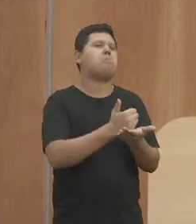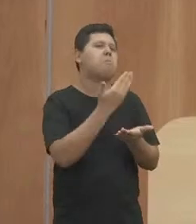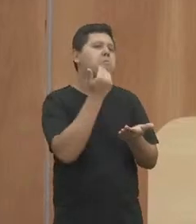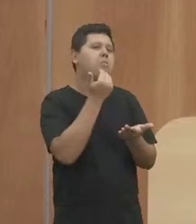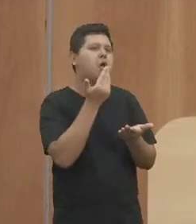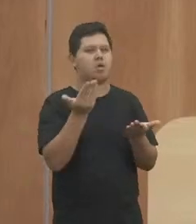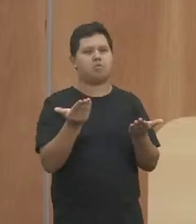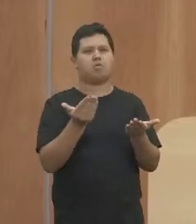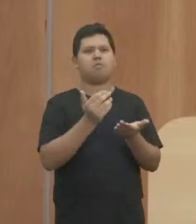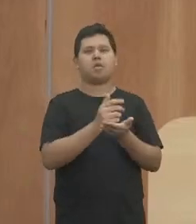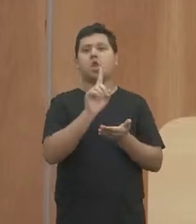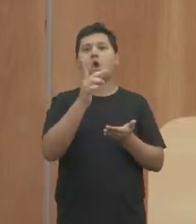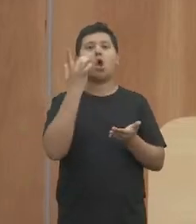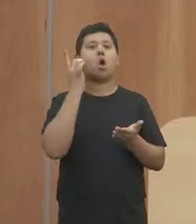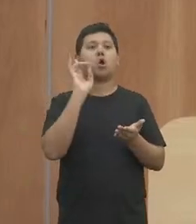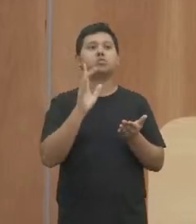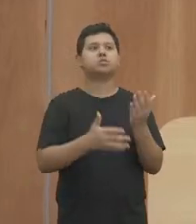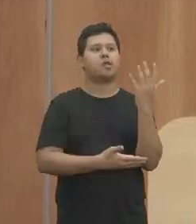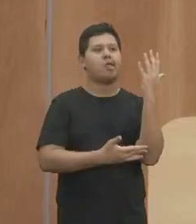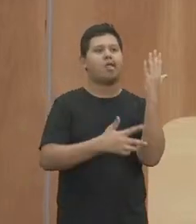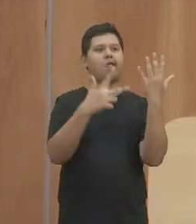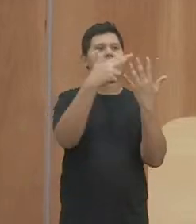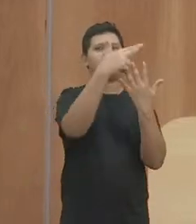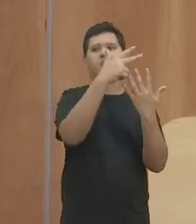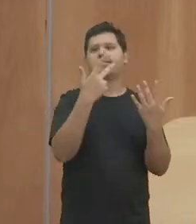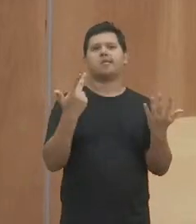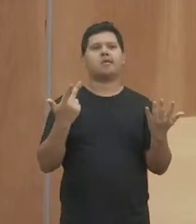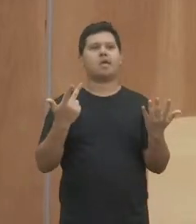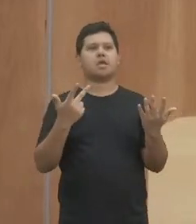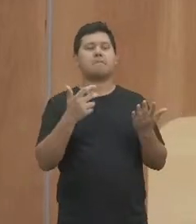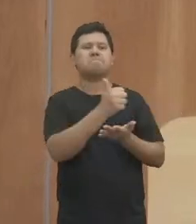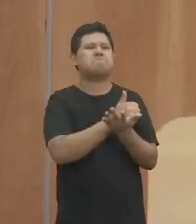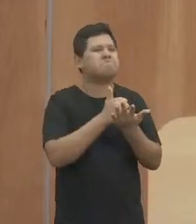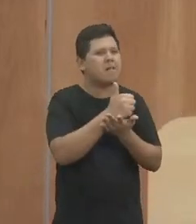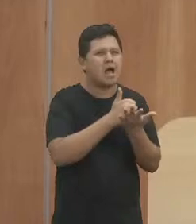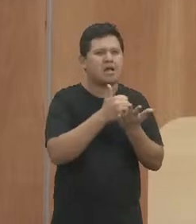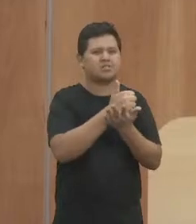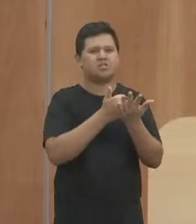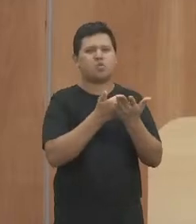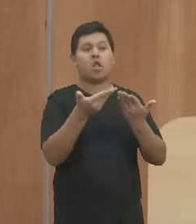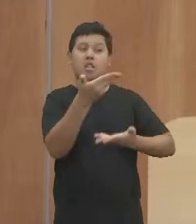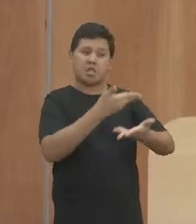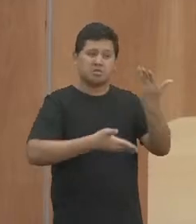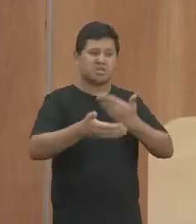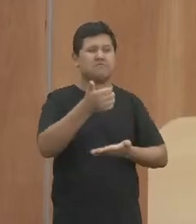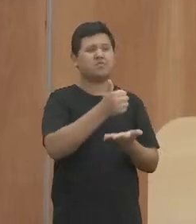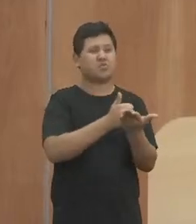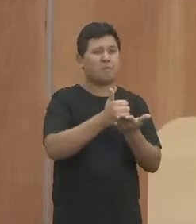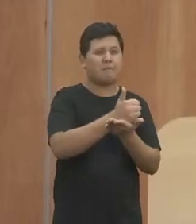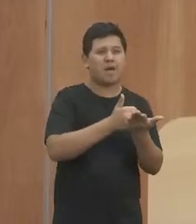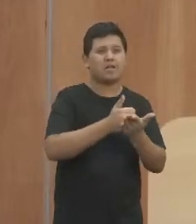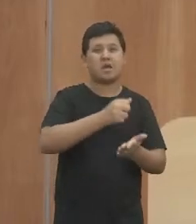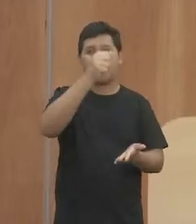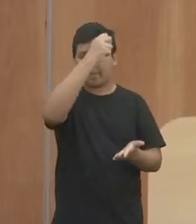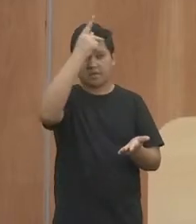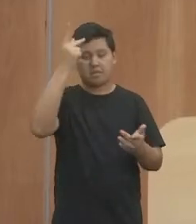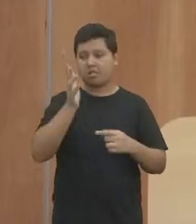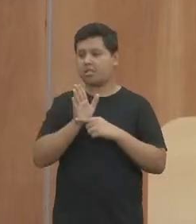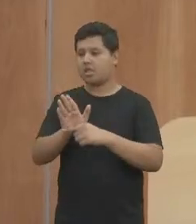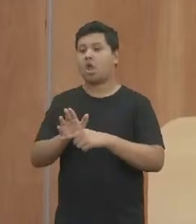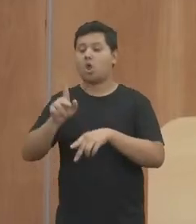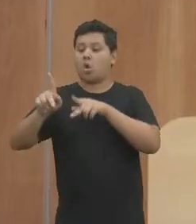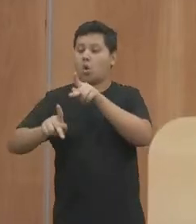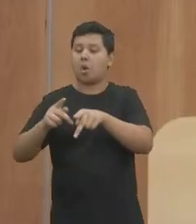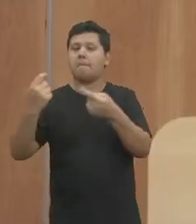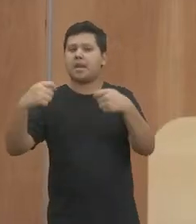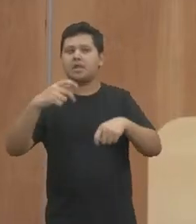vereadores para tirar árvore caída. Isso é serviço público básico. A prefeitura tem que dar isso para a população. Os vereadores eles têm que pensar os